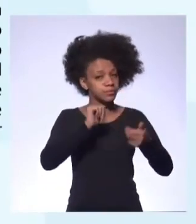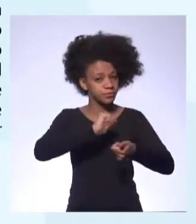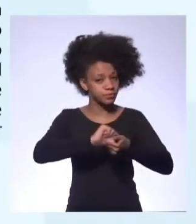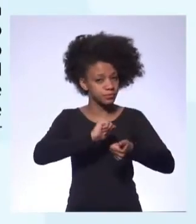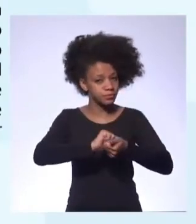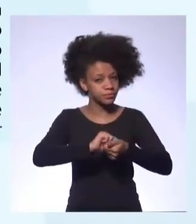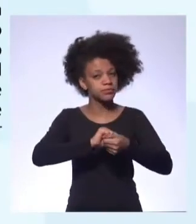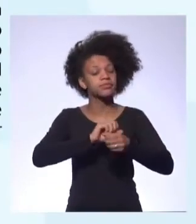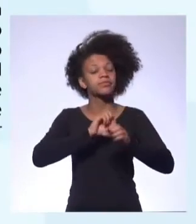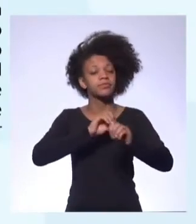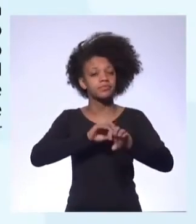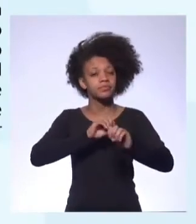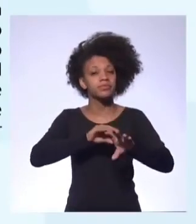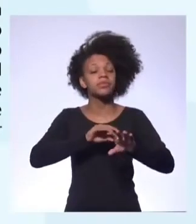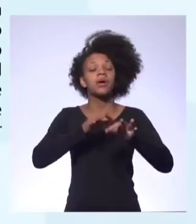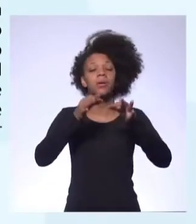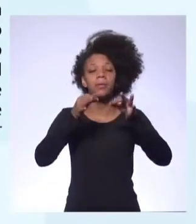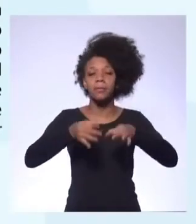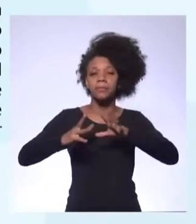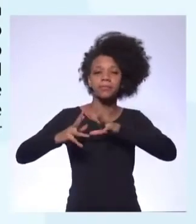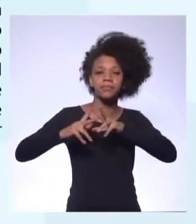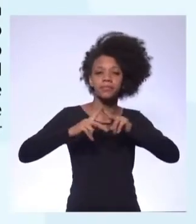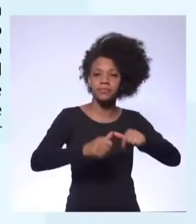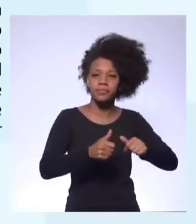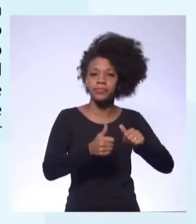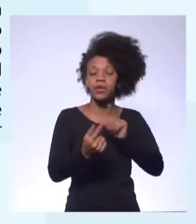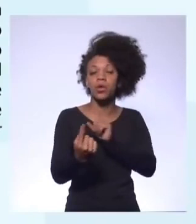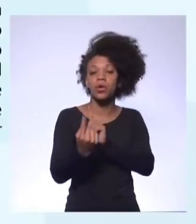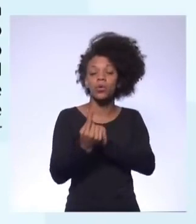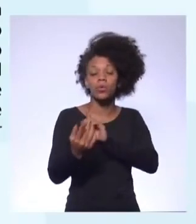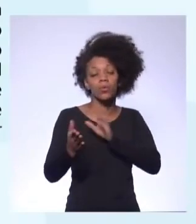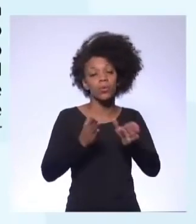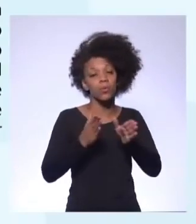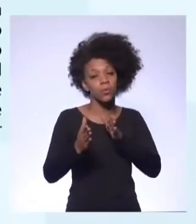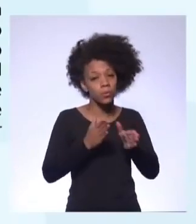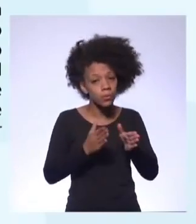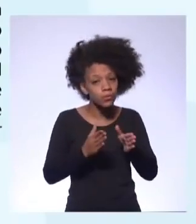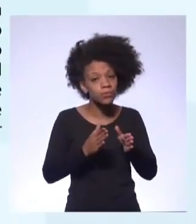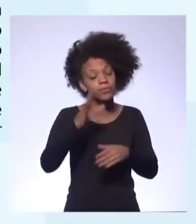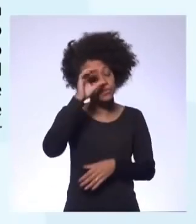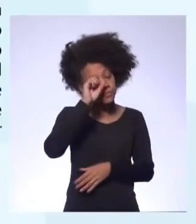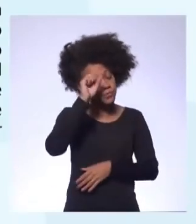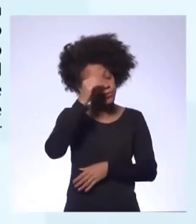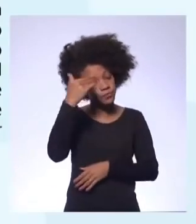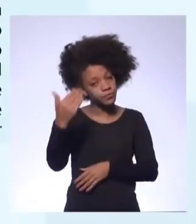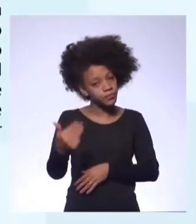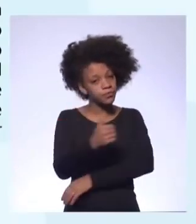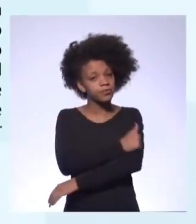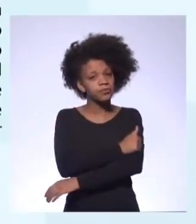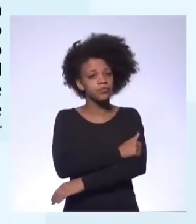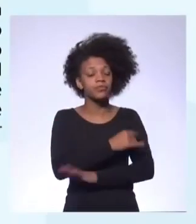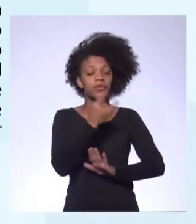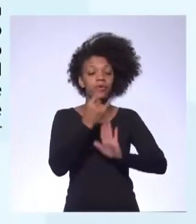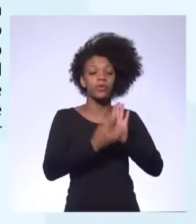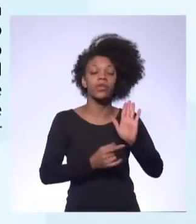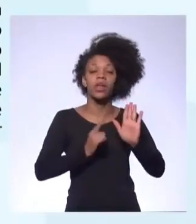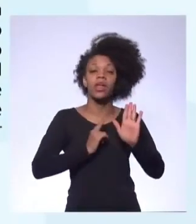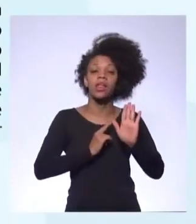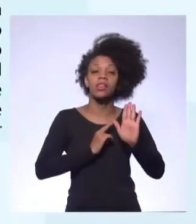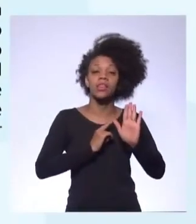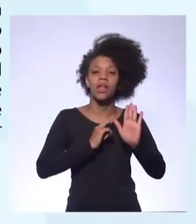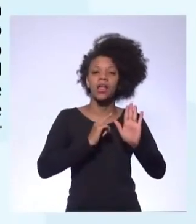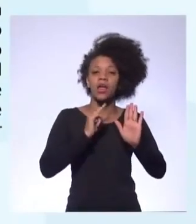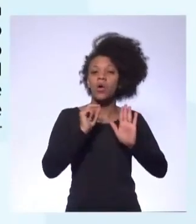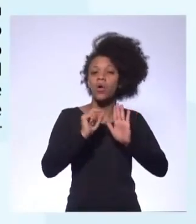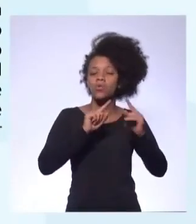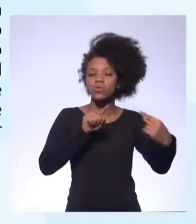qualidade para todos, com a garantia do acesso, do atendimento, da permanência e do sucesso na aprendizagem dos alunos. O documento contempla os princípios de